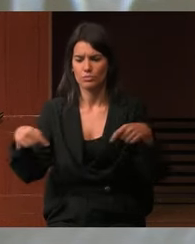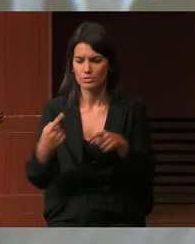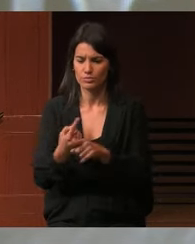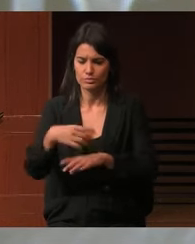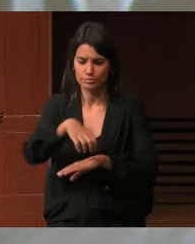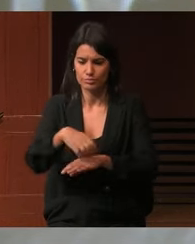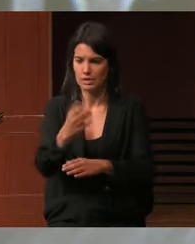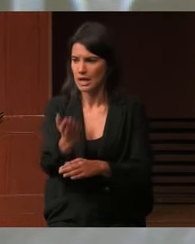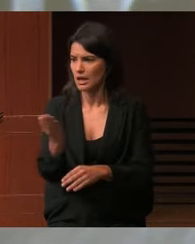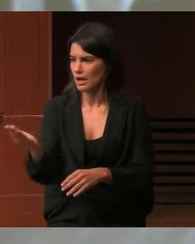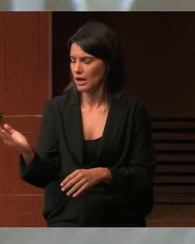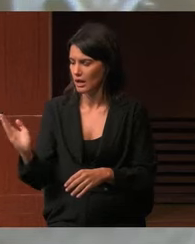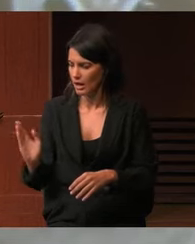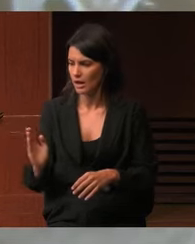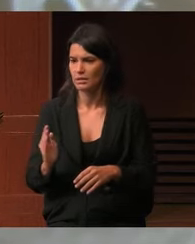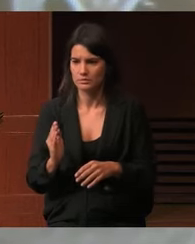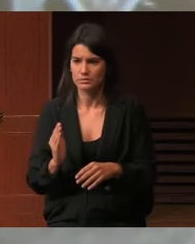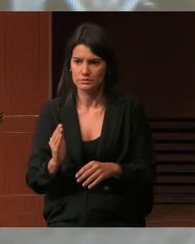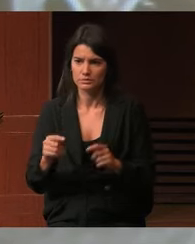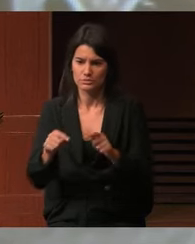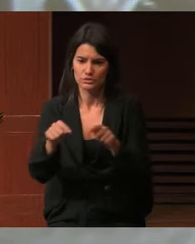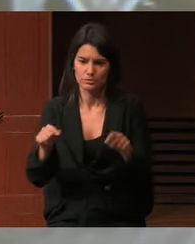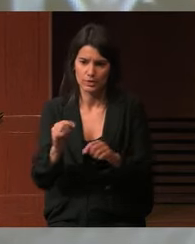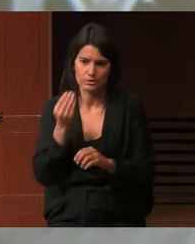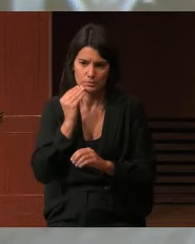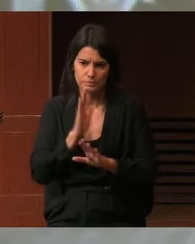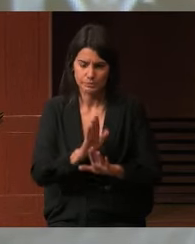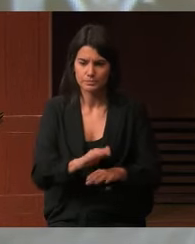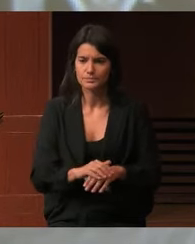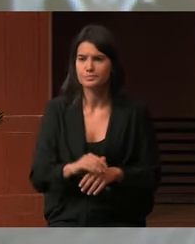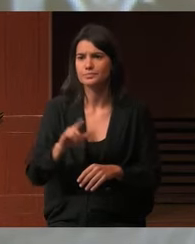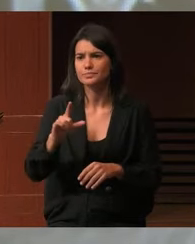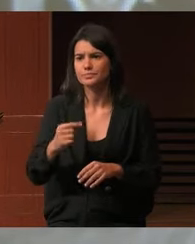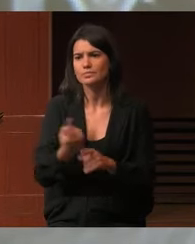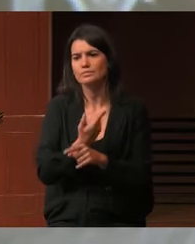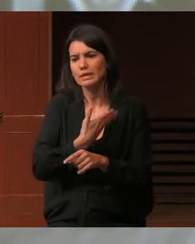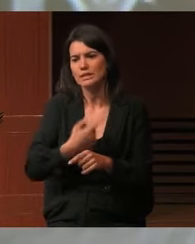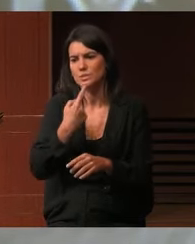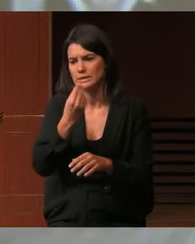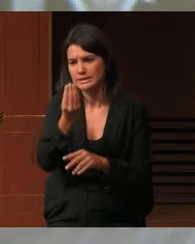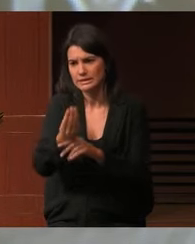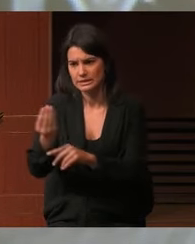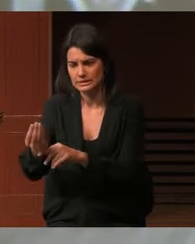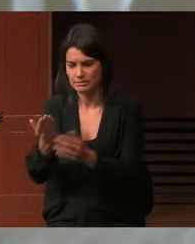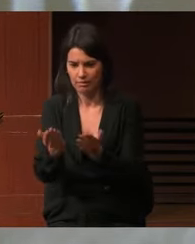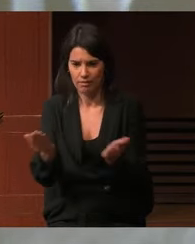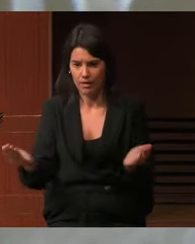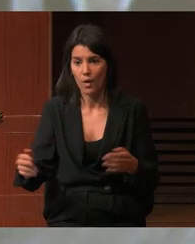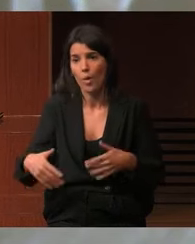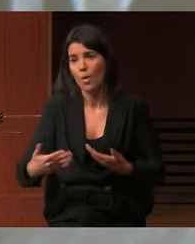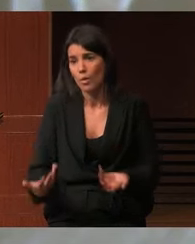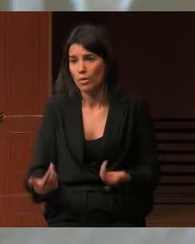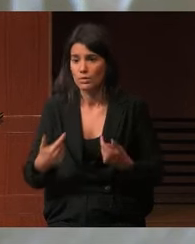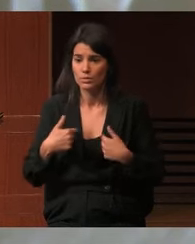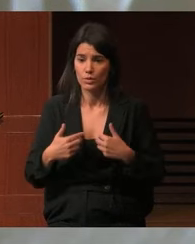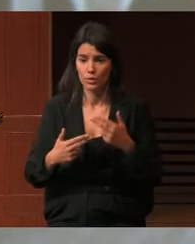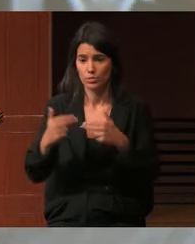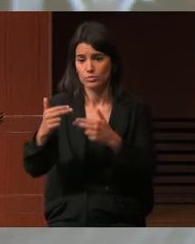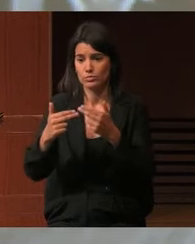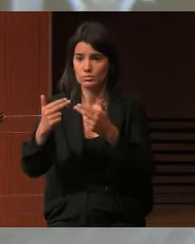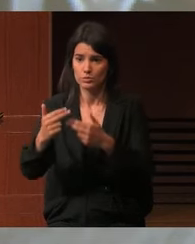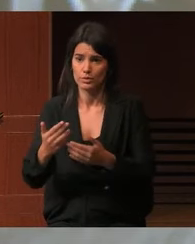volta, ou seja, os habitats, e os artefactos que tinha ao seu dispor ou que construiu para ter ao seu